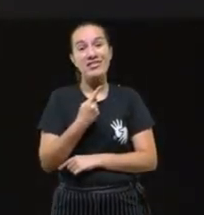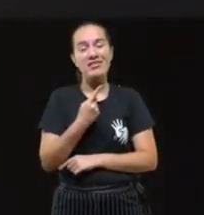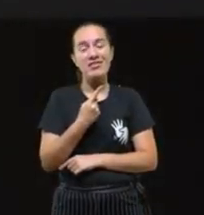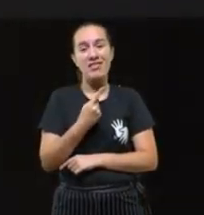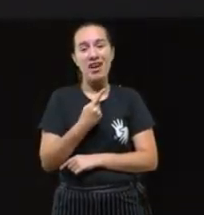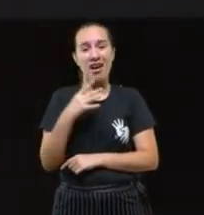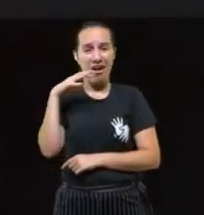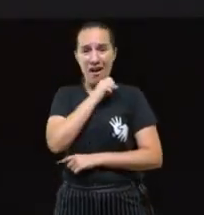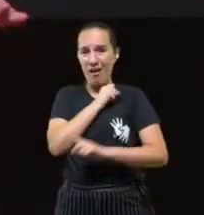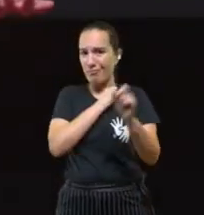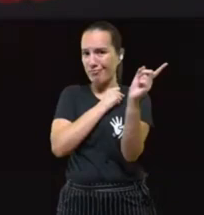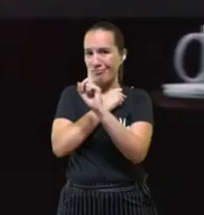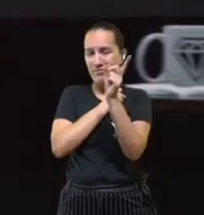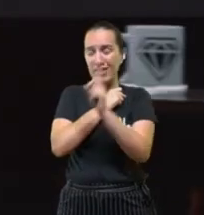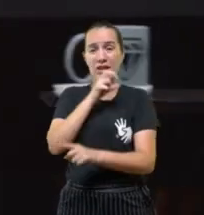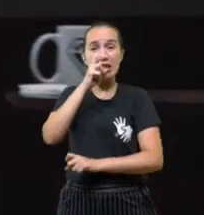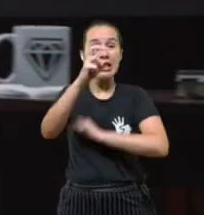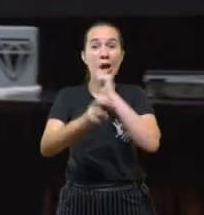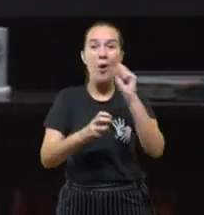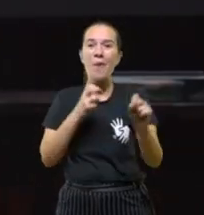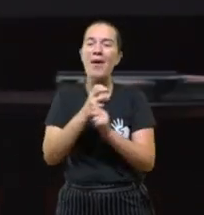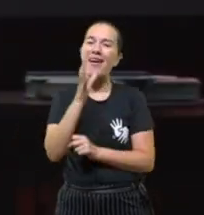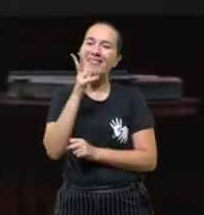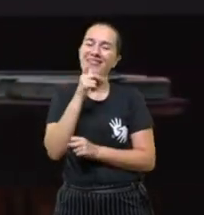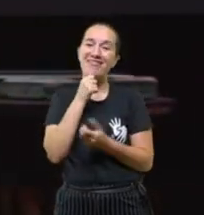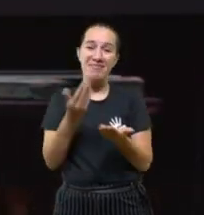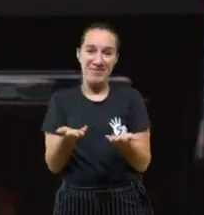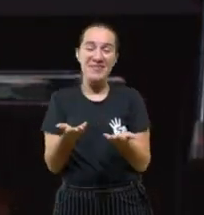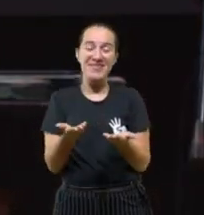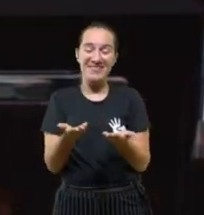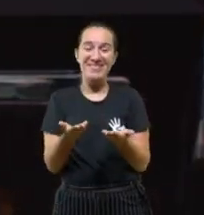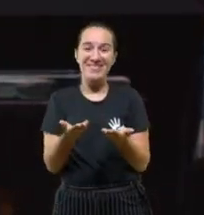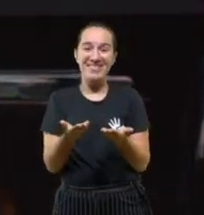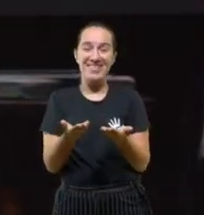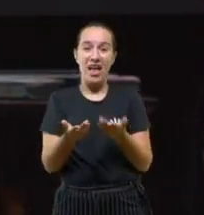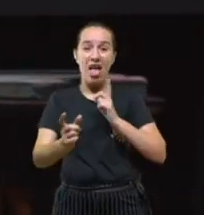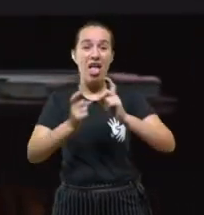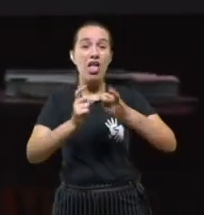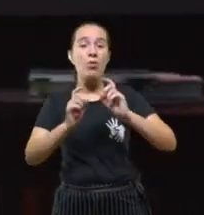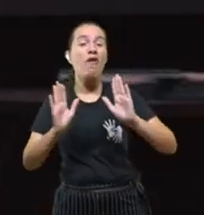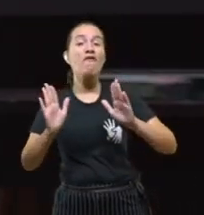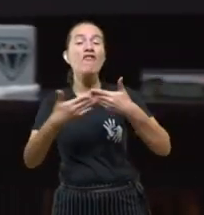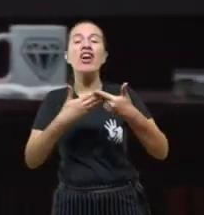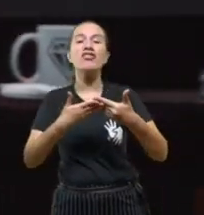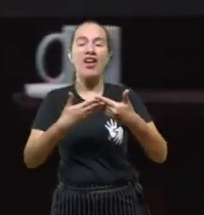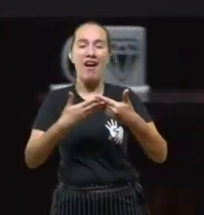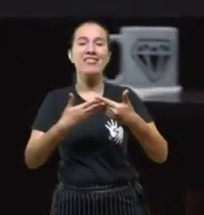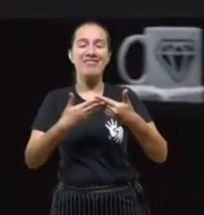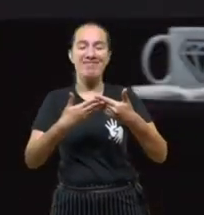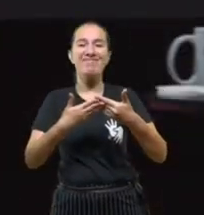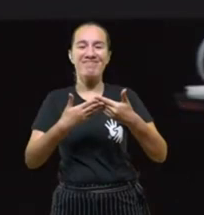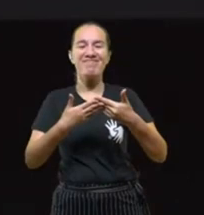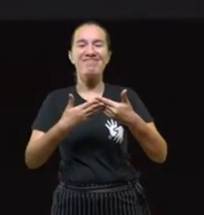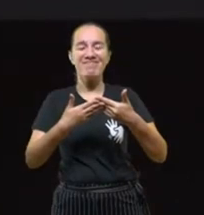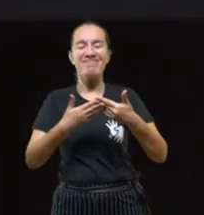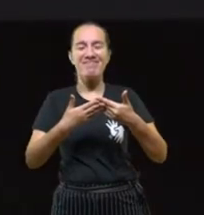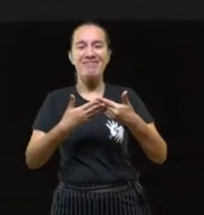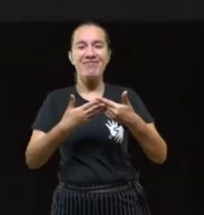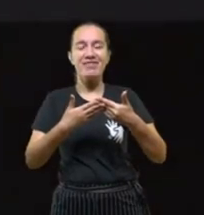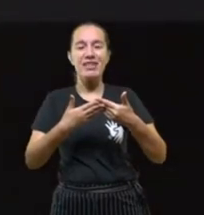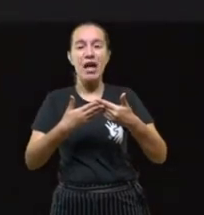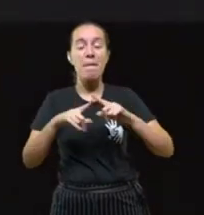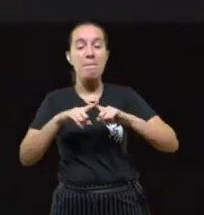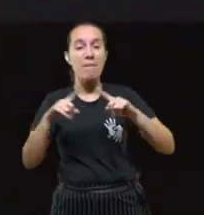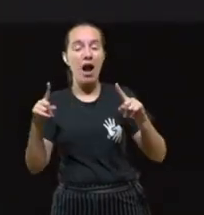Já estamos fazendo reuniões, mas agora é fechado, só com pessoas, né, de nossa família. Mas o